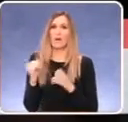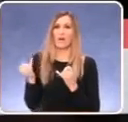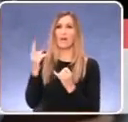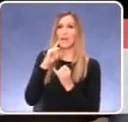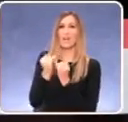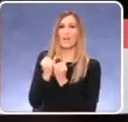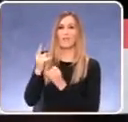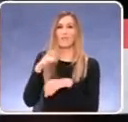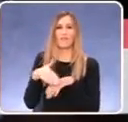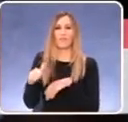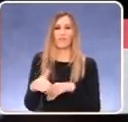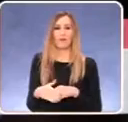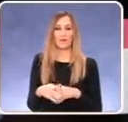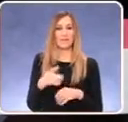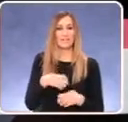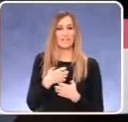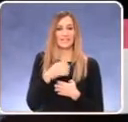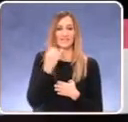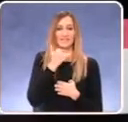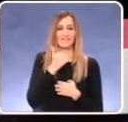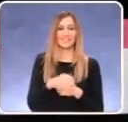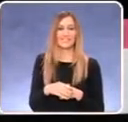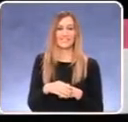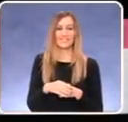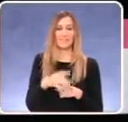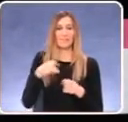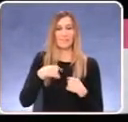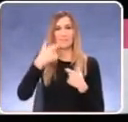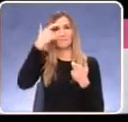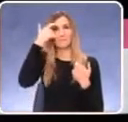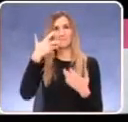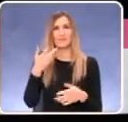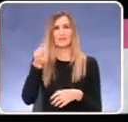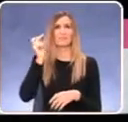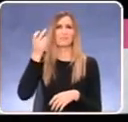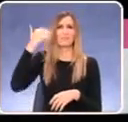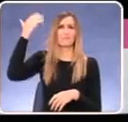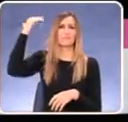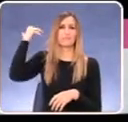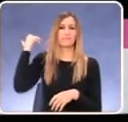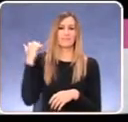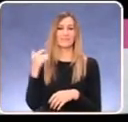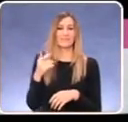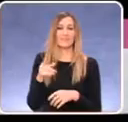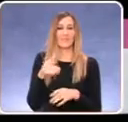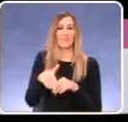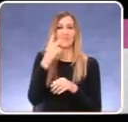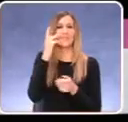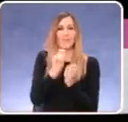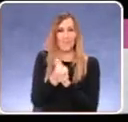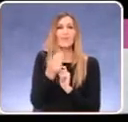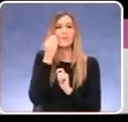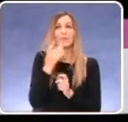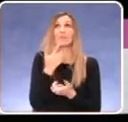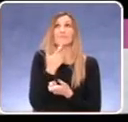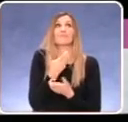inscreveu. Sente-se contente? Muito feliz, muito. Eu já não me dava à espera, porque já foi há tanto tempo. O que é que vai mudar na sua vida?